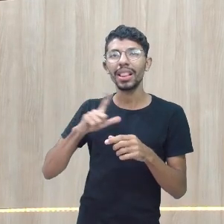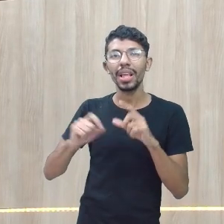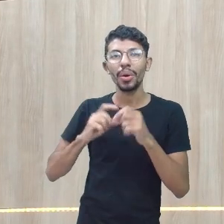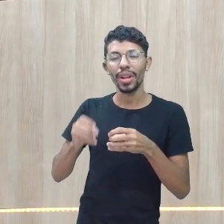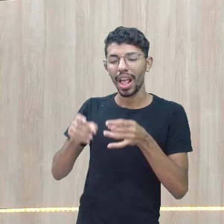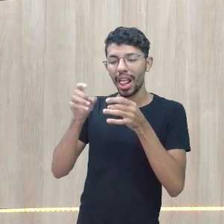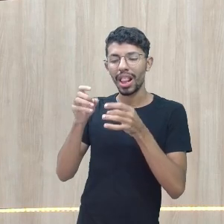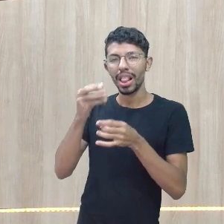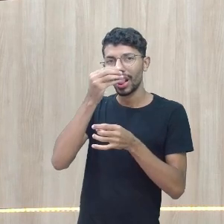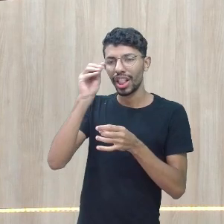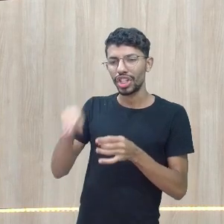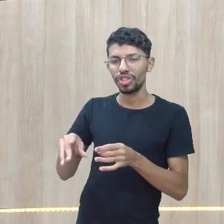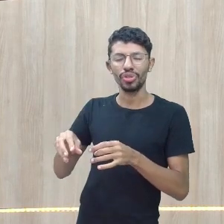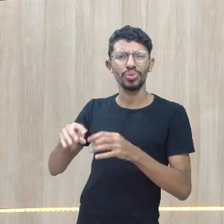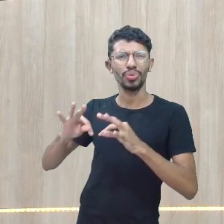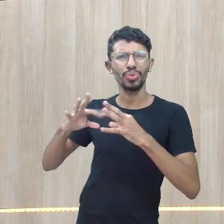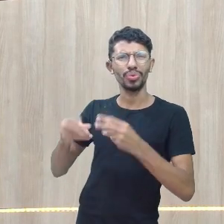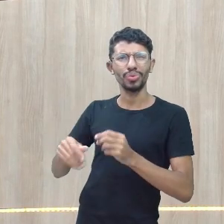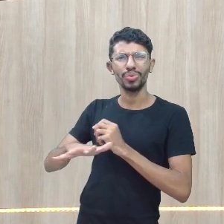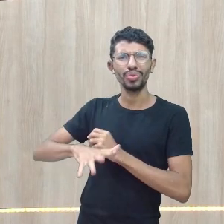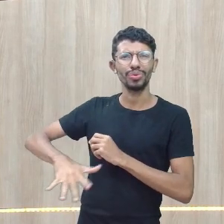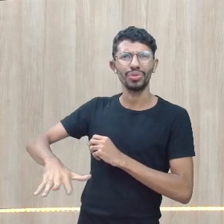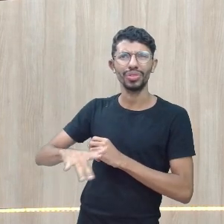aquelas sacolas que são distribuídas.